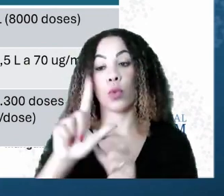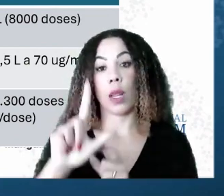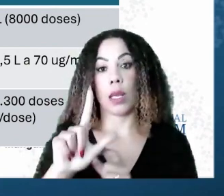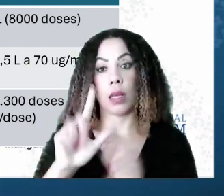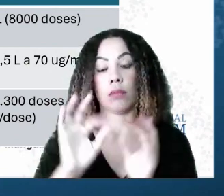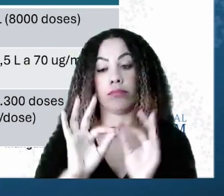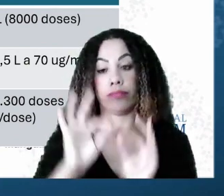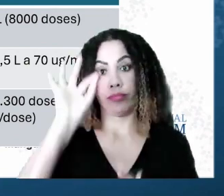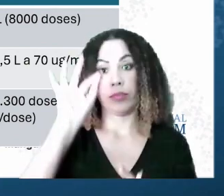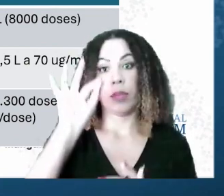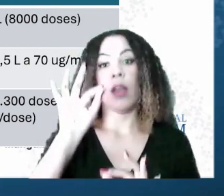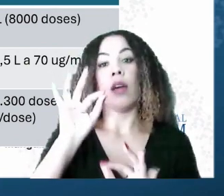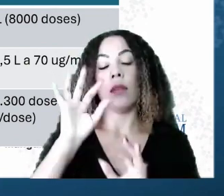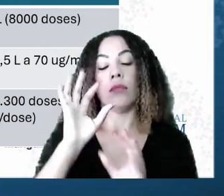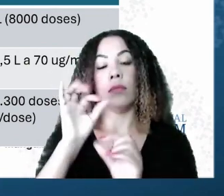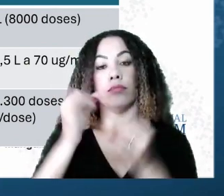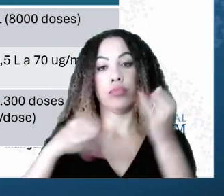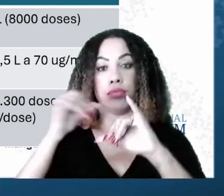formulação.